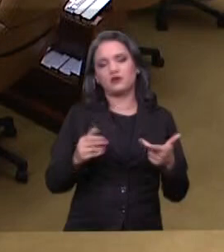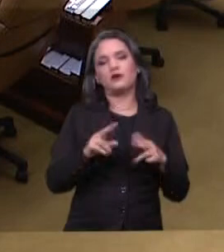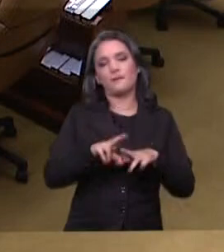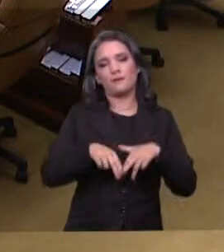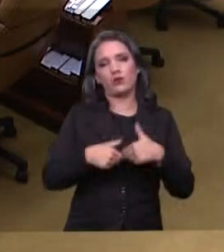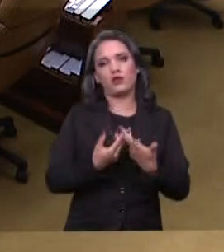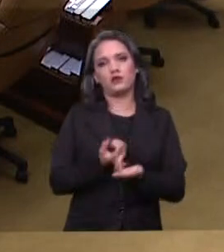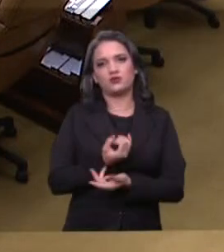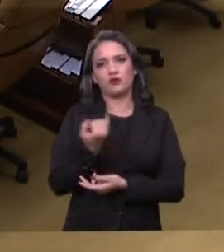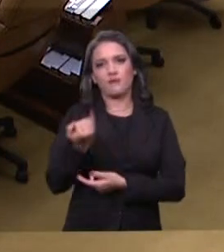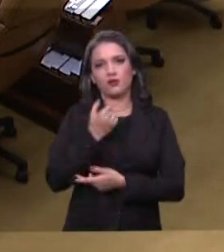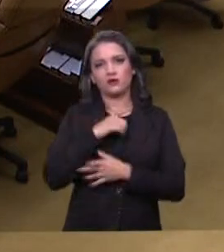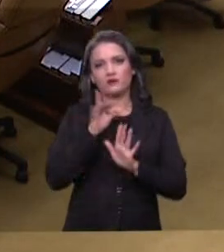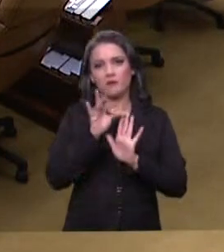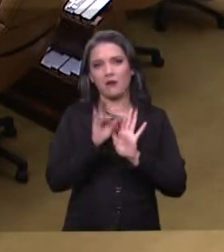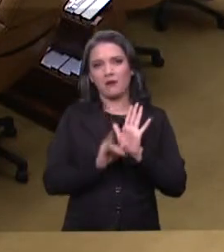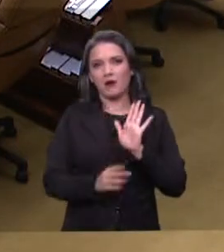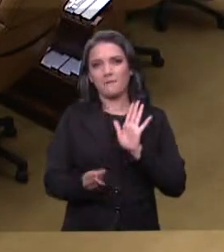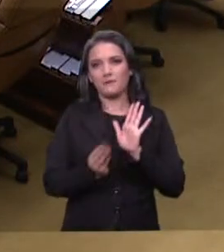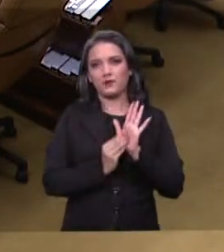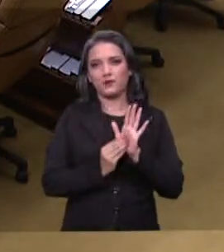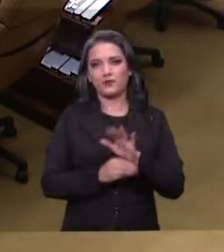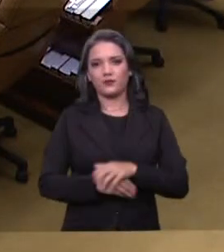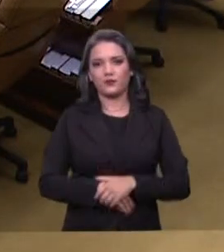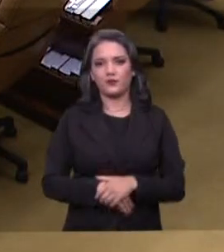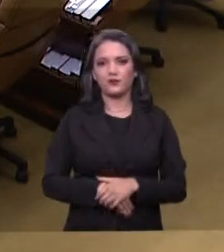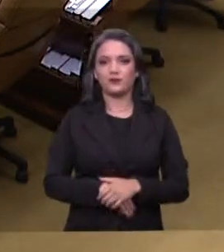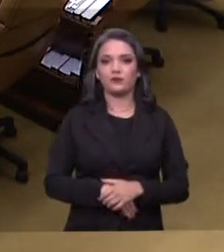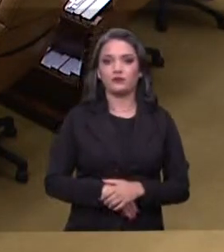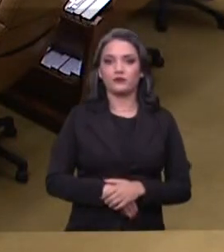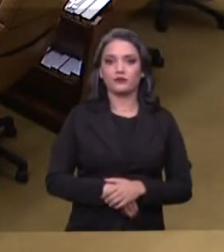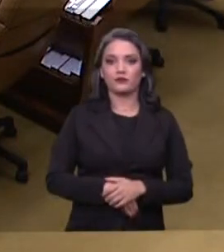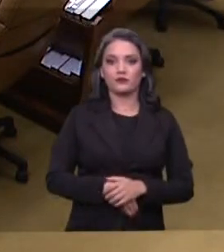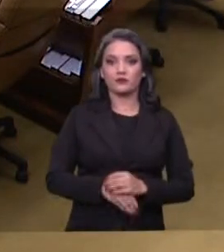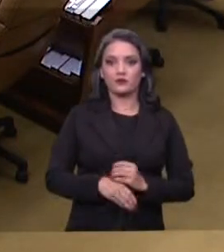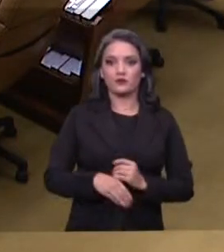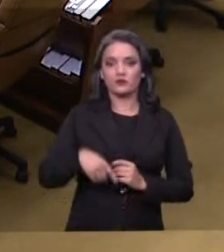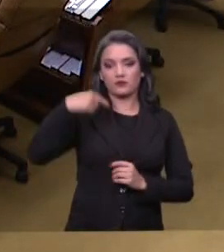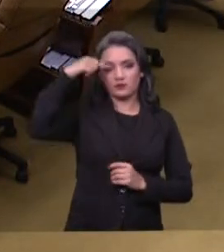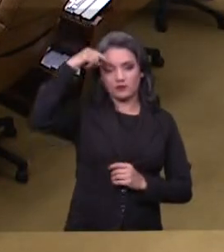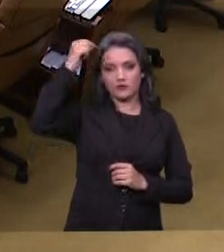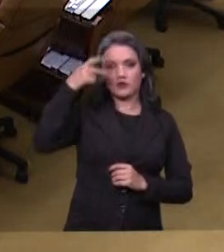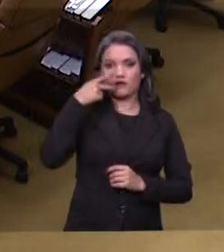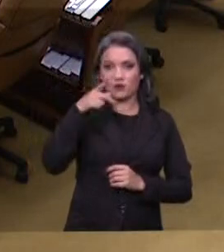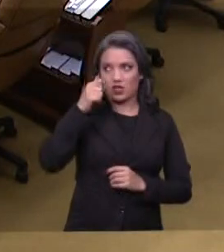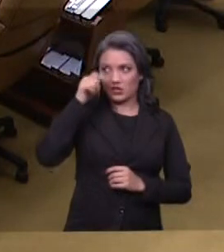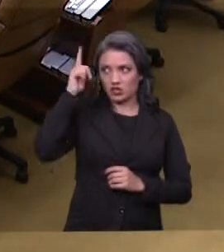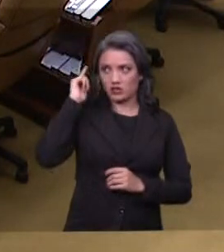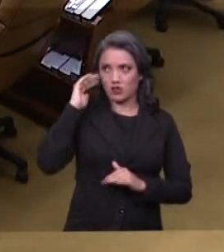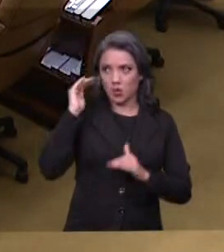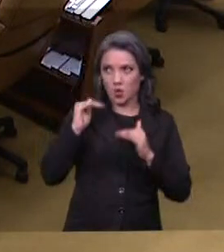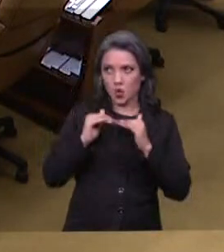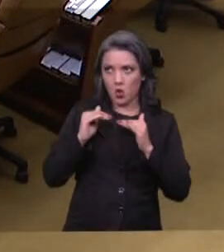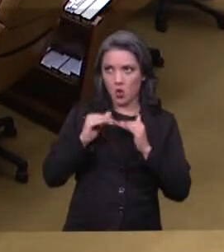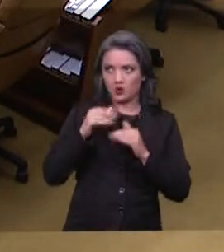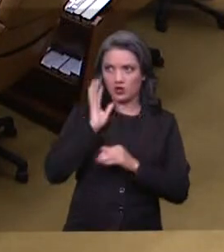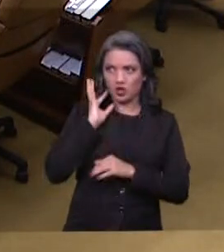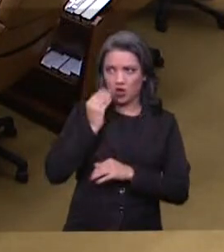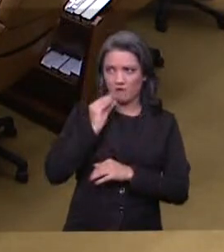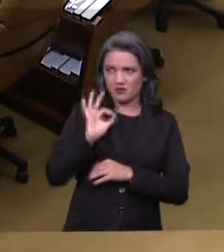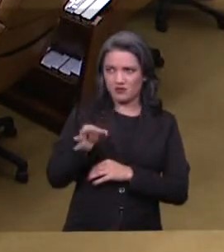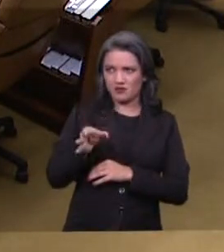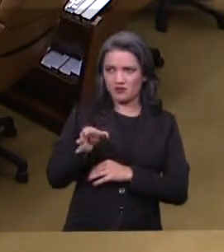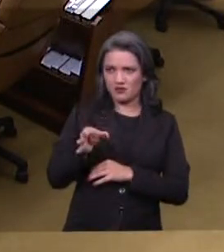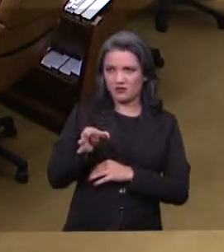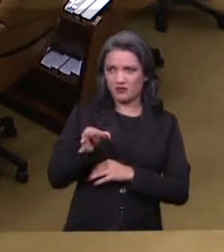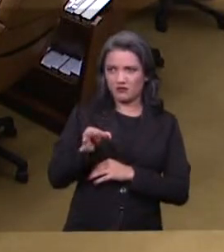esse esclarecimento. Ministro Alexandre, Vossa Excelência está acompanhando a divergência do ministro Toffoli?